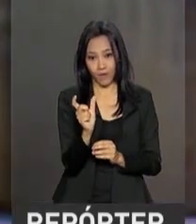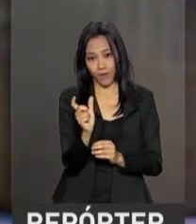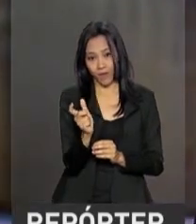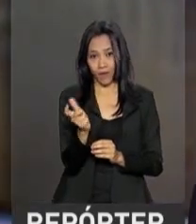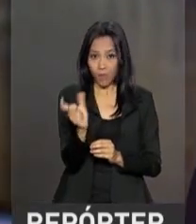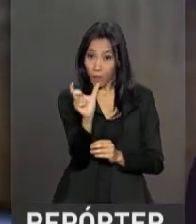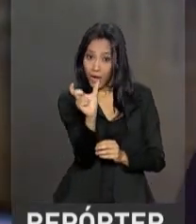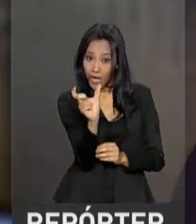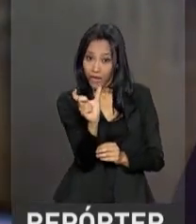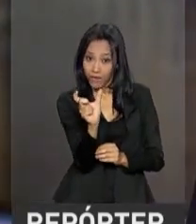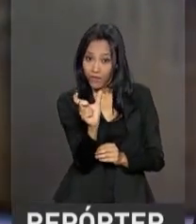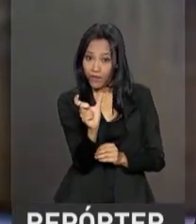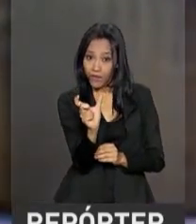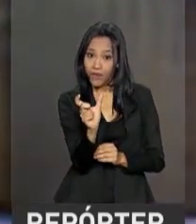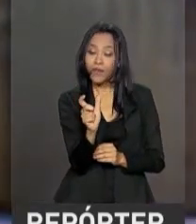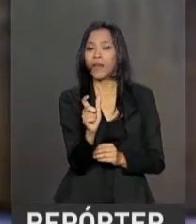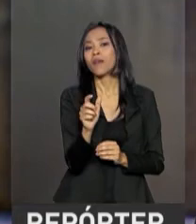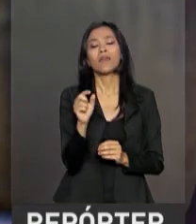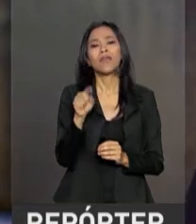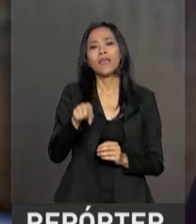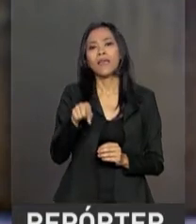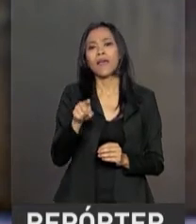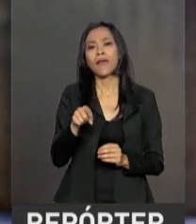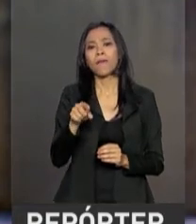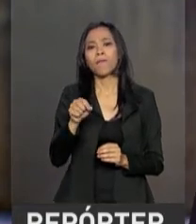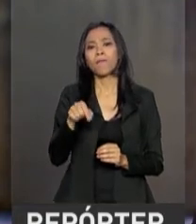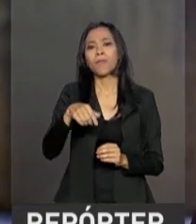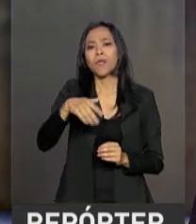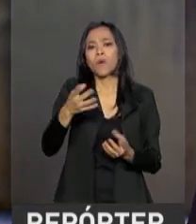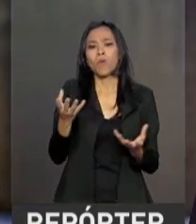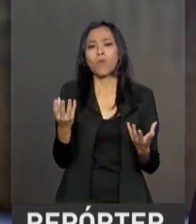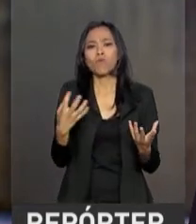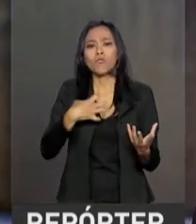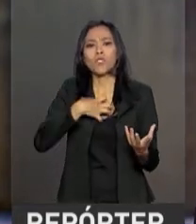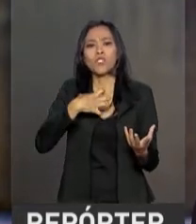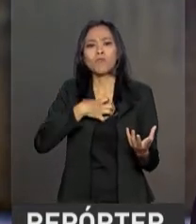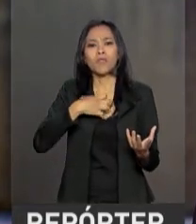de moda, uma qualidade importante, é mais que uma qualidade, um sentimento, que é o patriotismo.